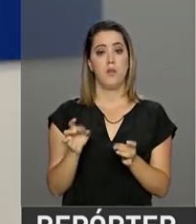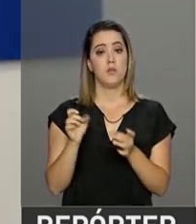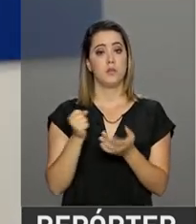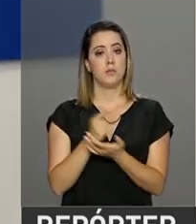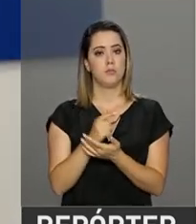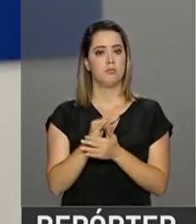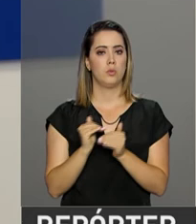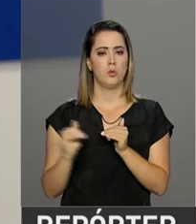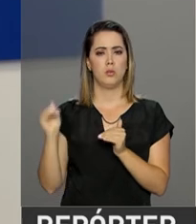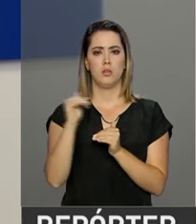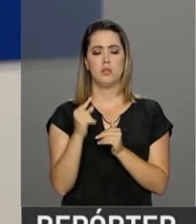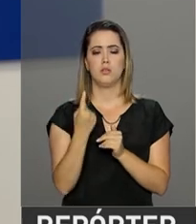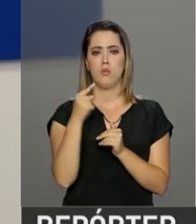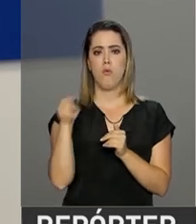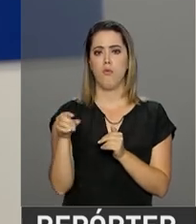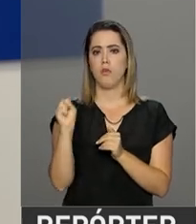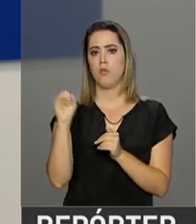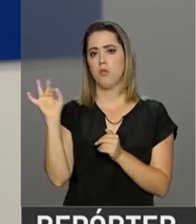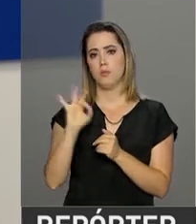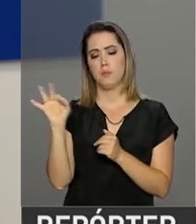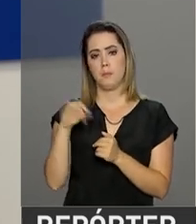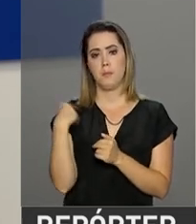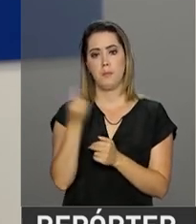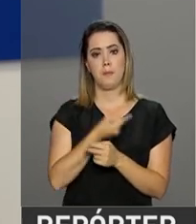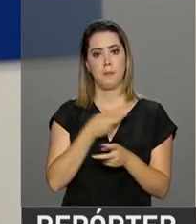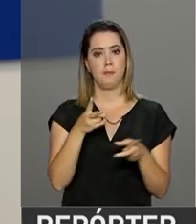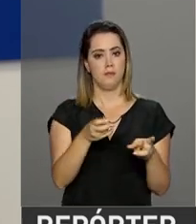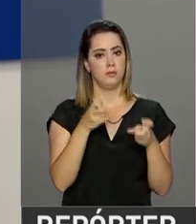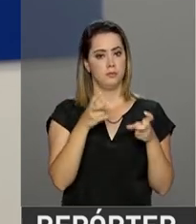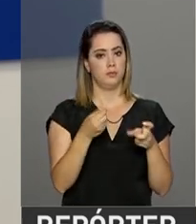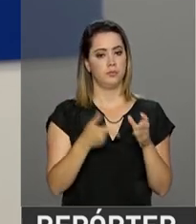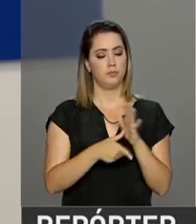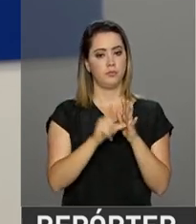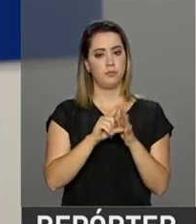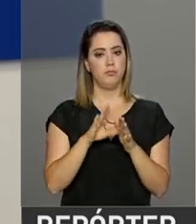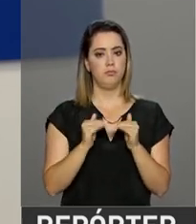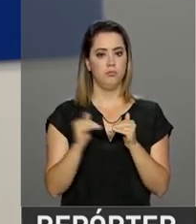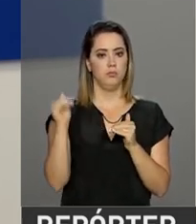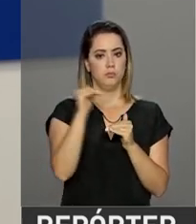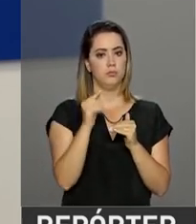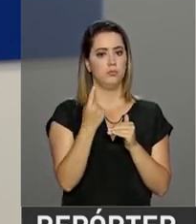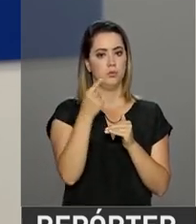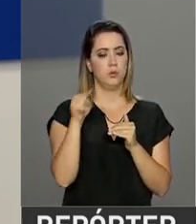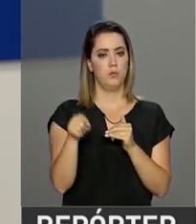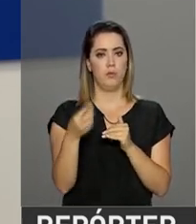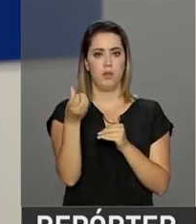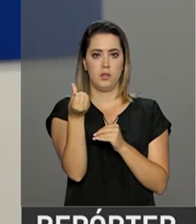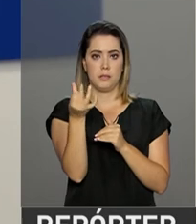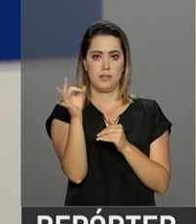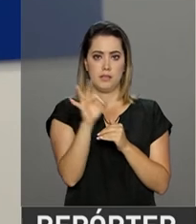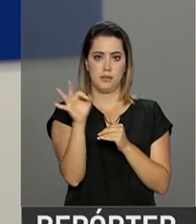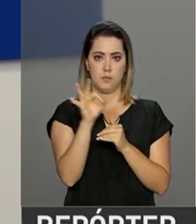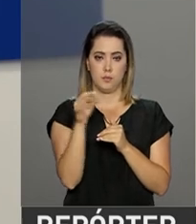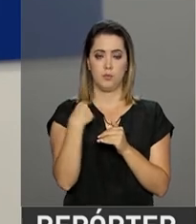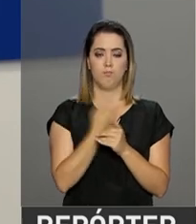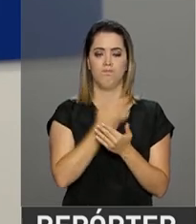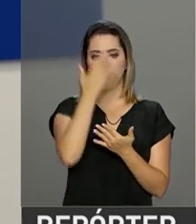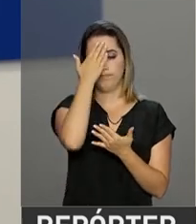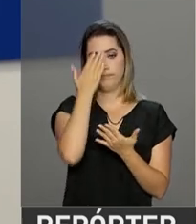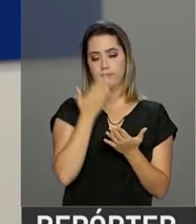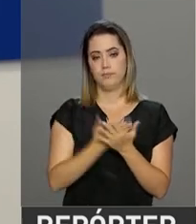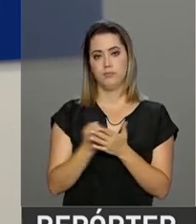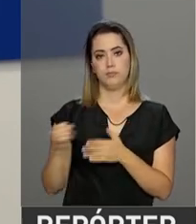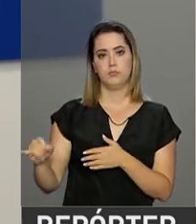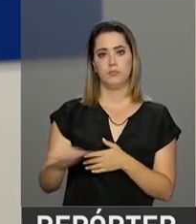crescer 1,8%. Nossa expectativa anterior era de uma alta de 1,6%, ou seja, a gente acredita que a